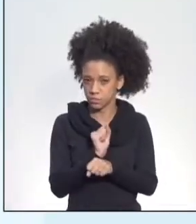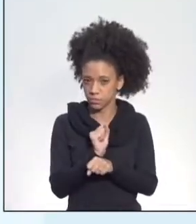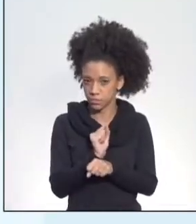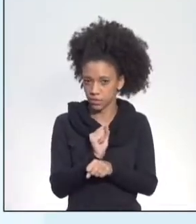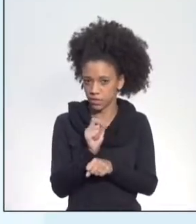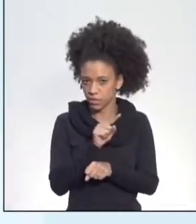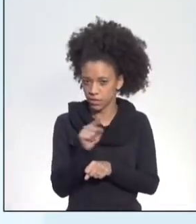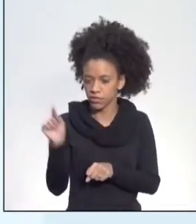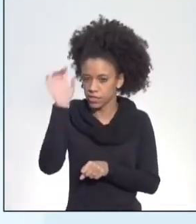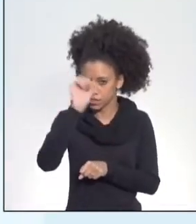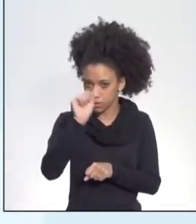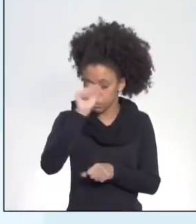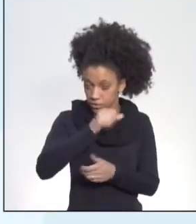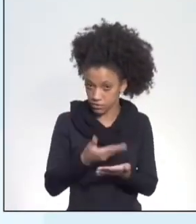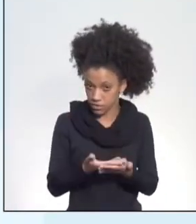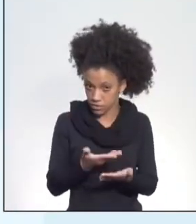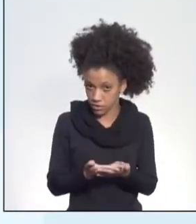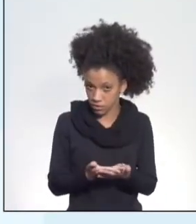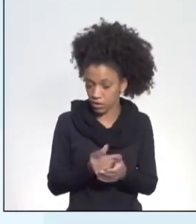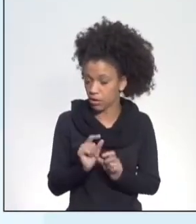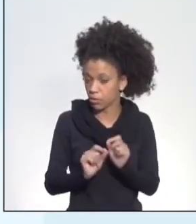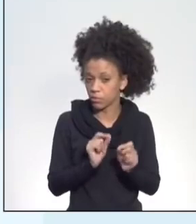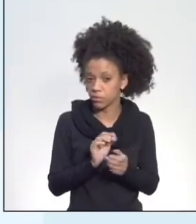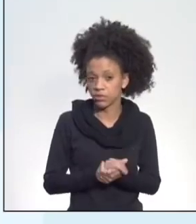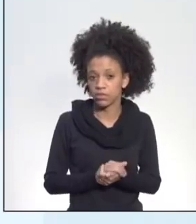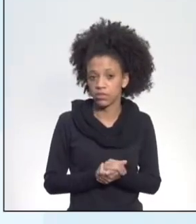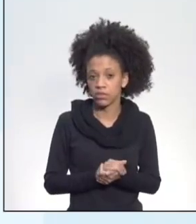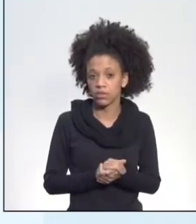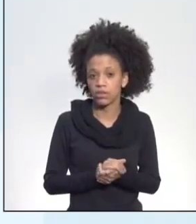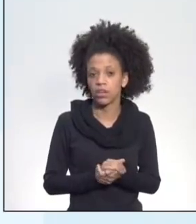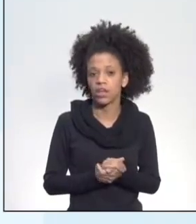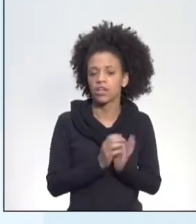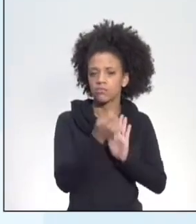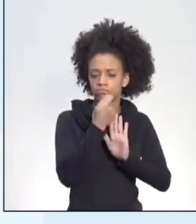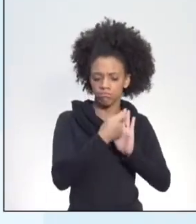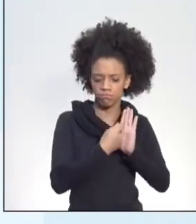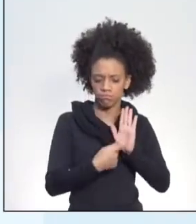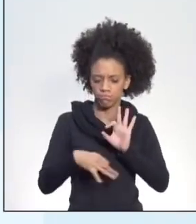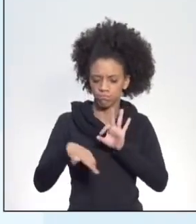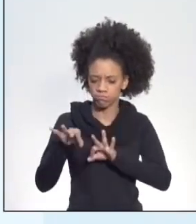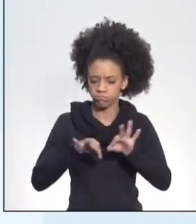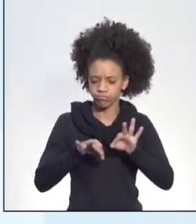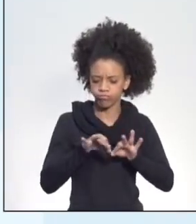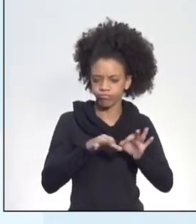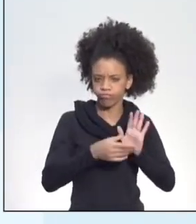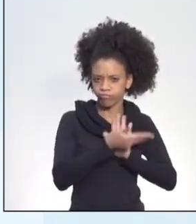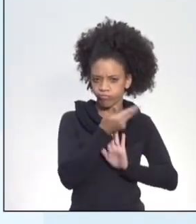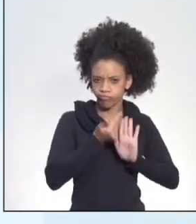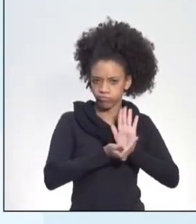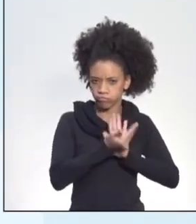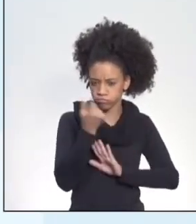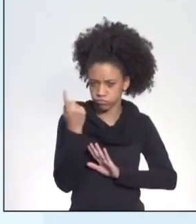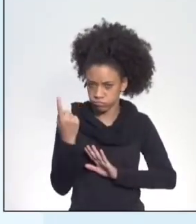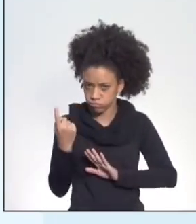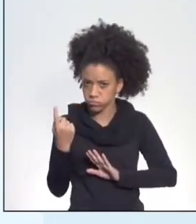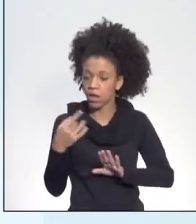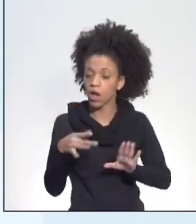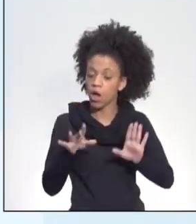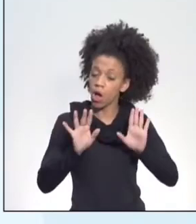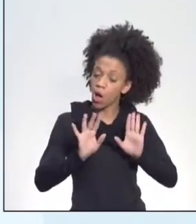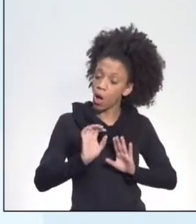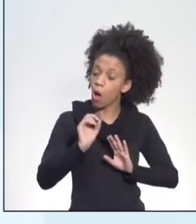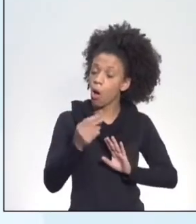vocês aprendam com esta aula, é operar esboços de projetos individuais ou colaborativos,